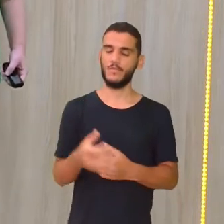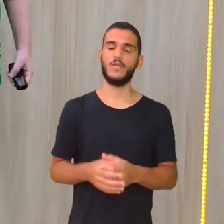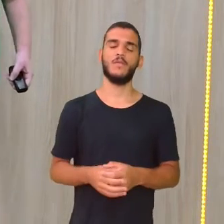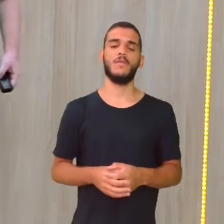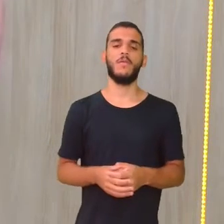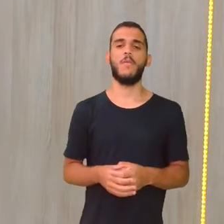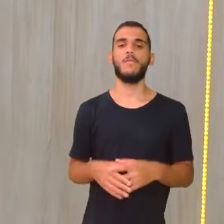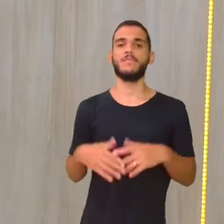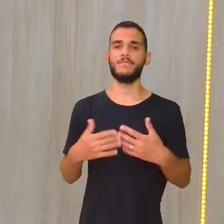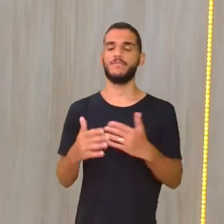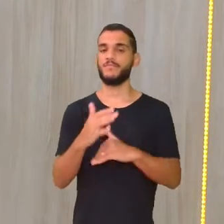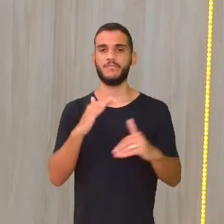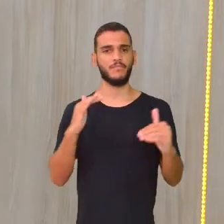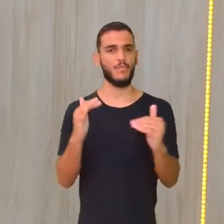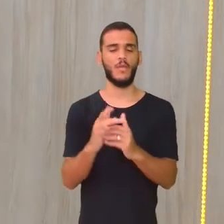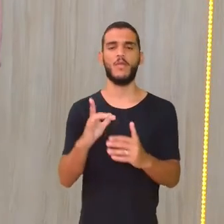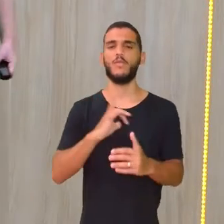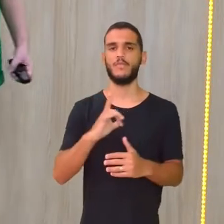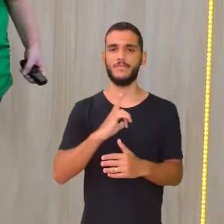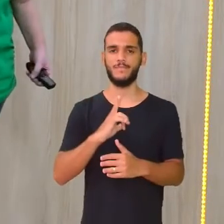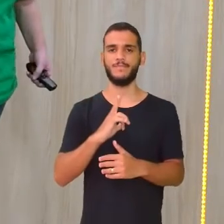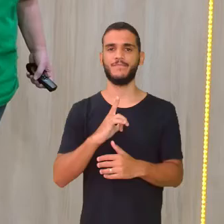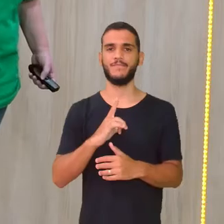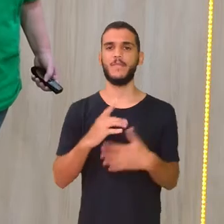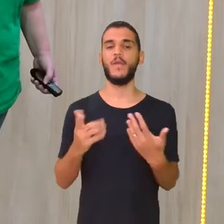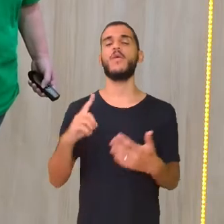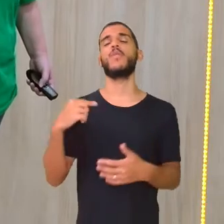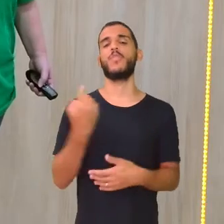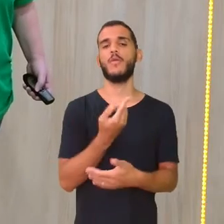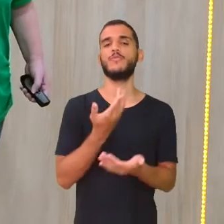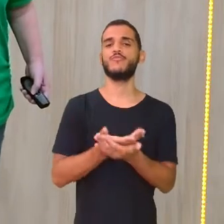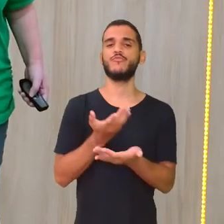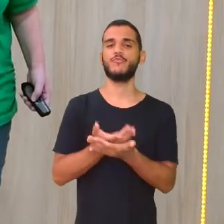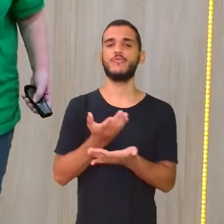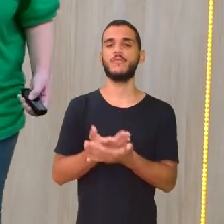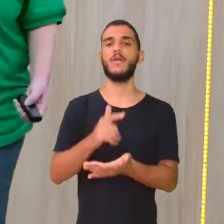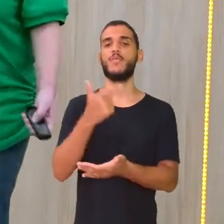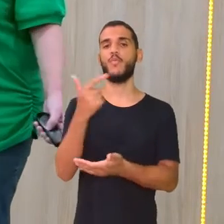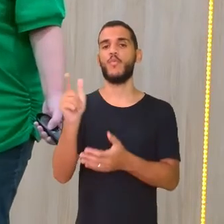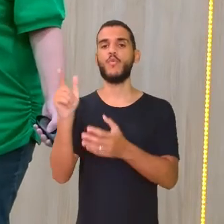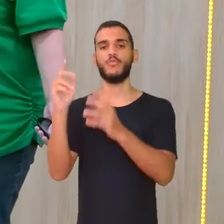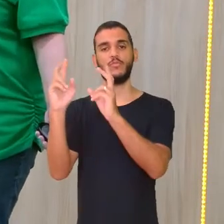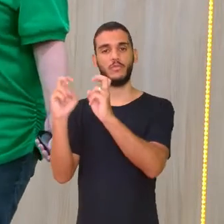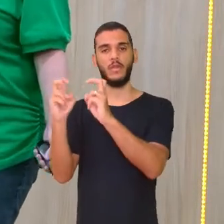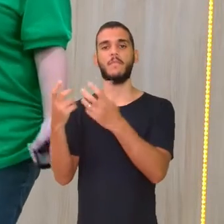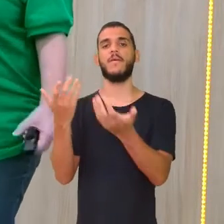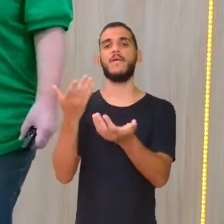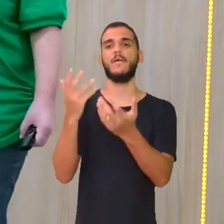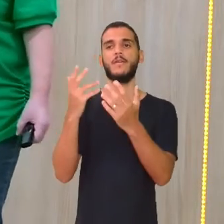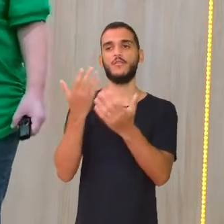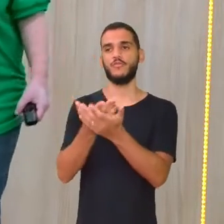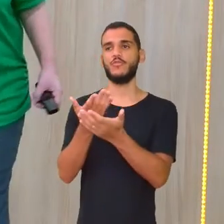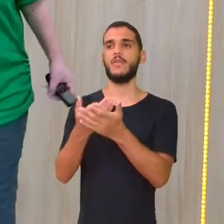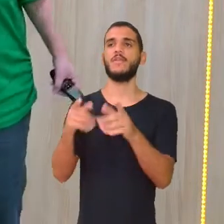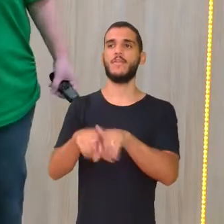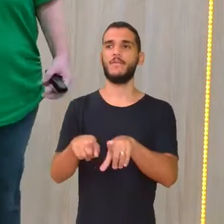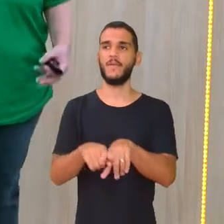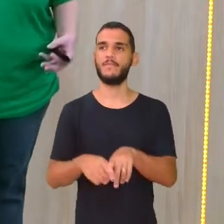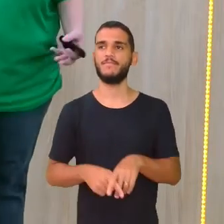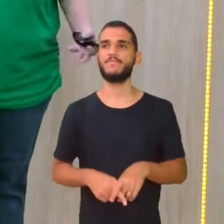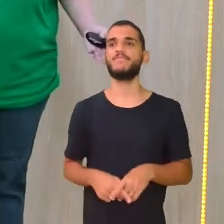mas todos os polígonos vai ter. Quando a gente estiver trabalhando quadrilátero, a gente vai ver isso também. Ora, o que temos